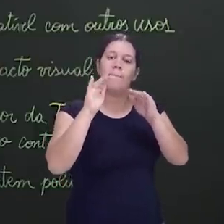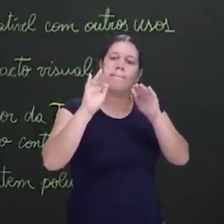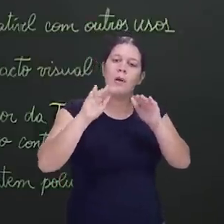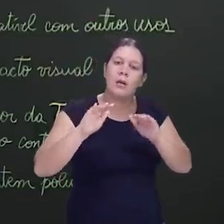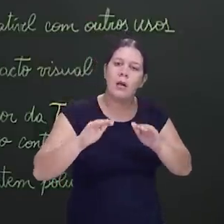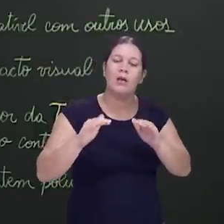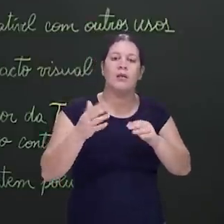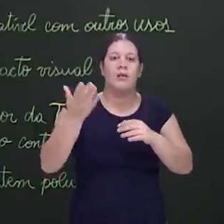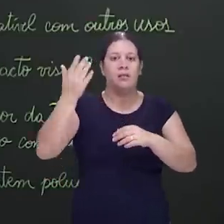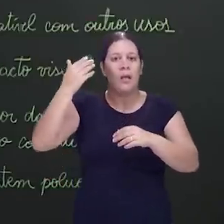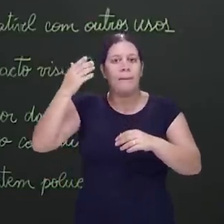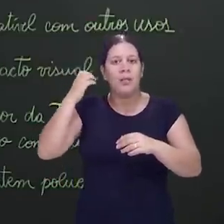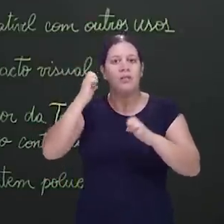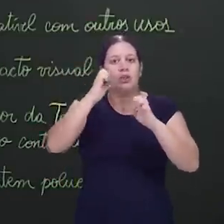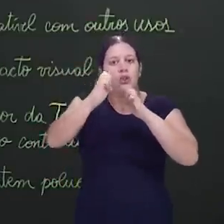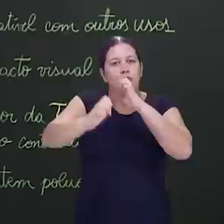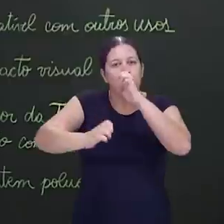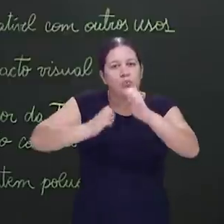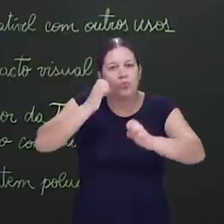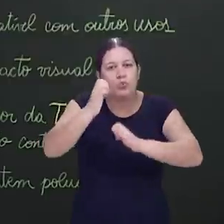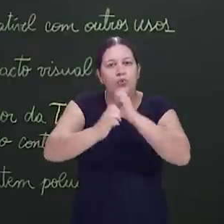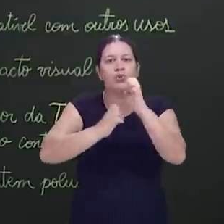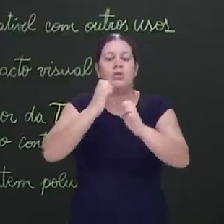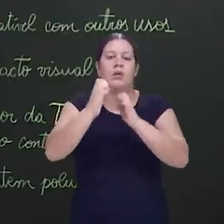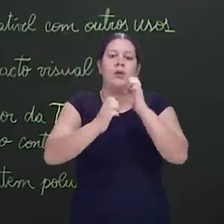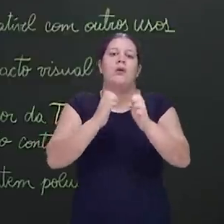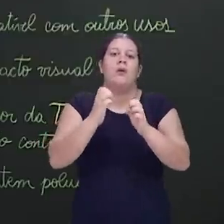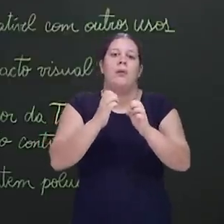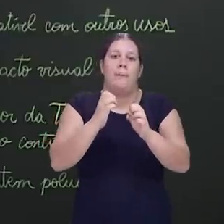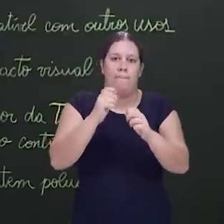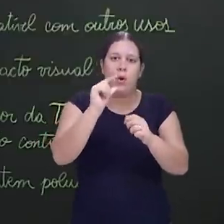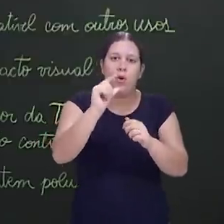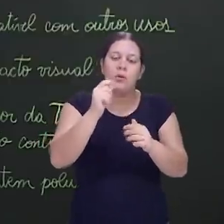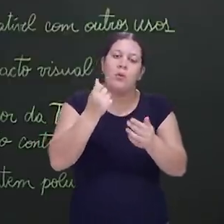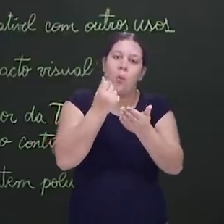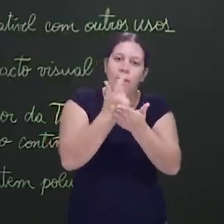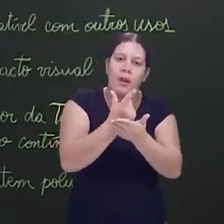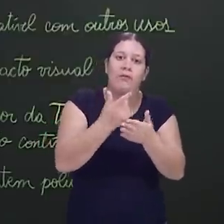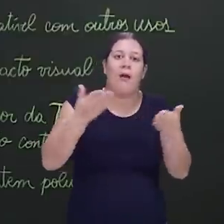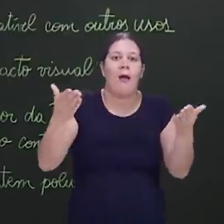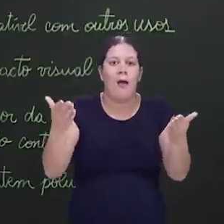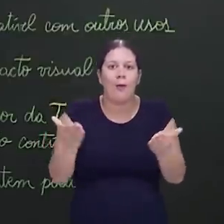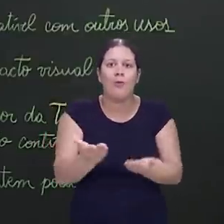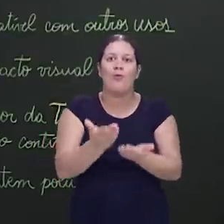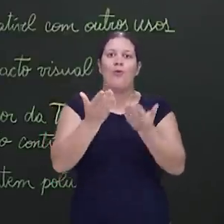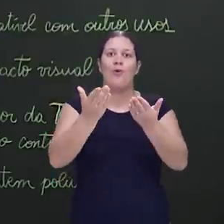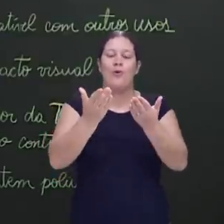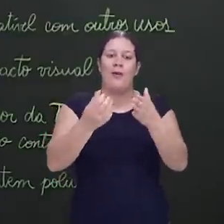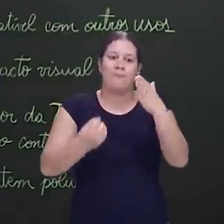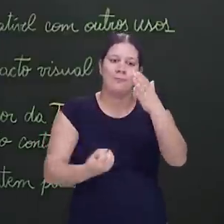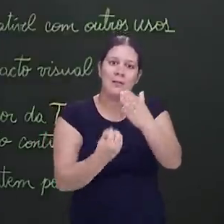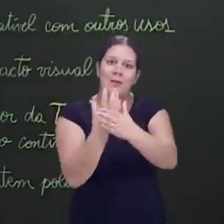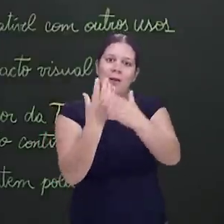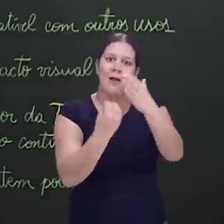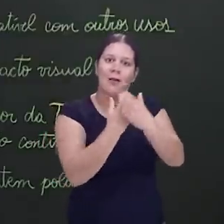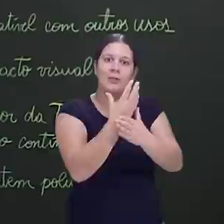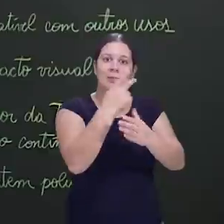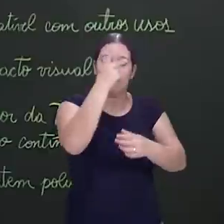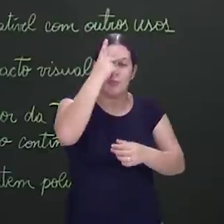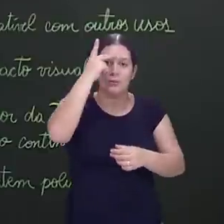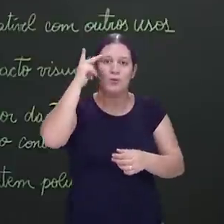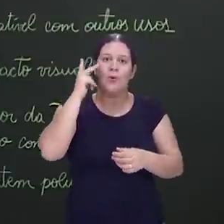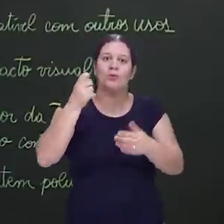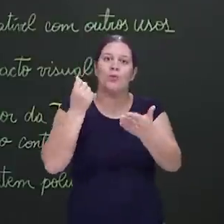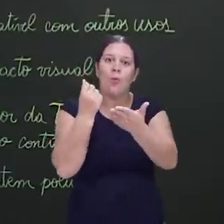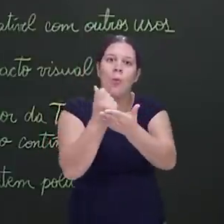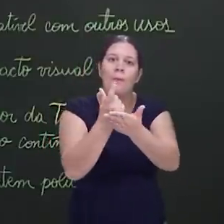grandes indústrias instalavam e já tem até pequenos condomínios, pequenas casas utilizando essas placas justamente